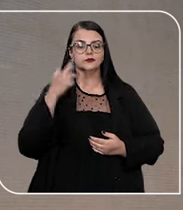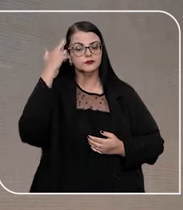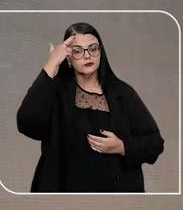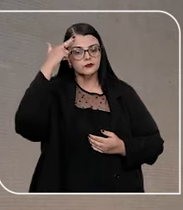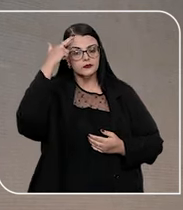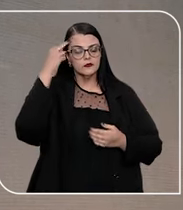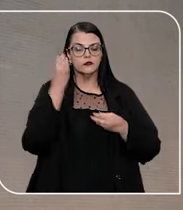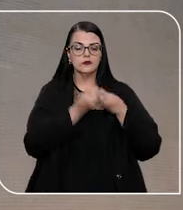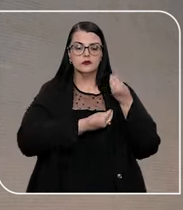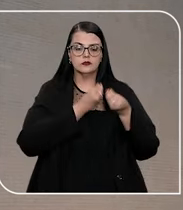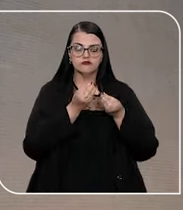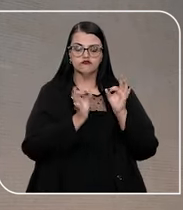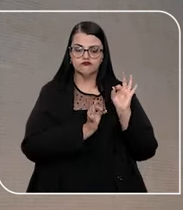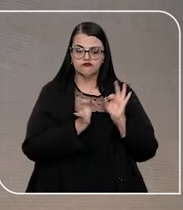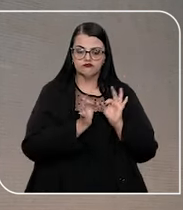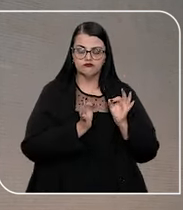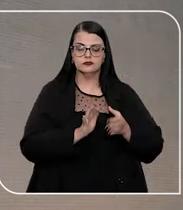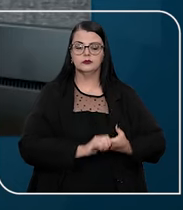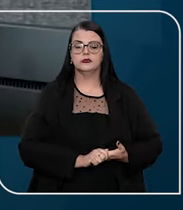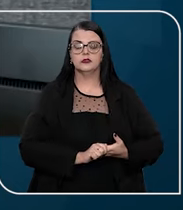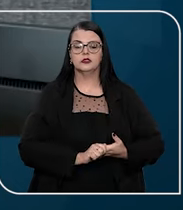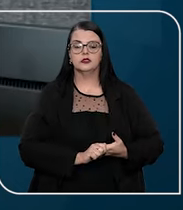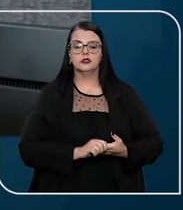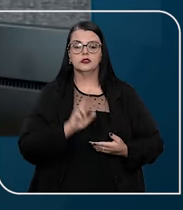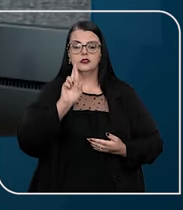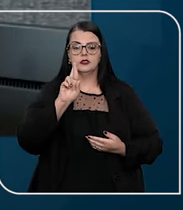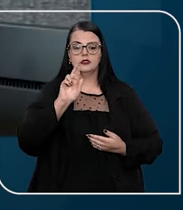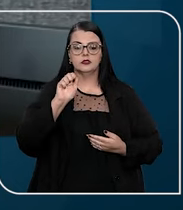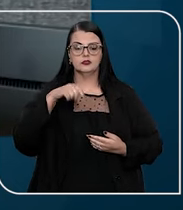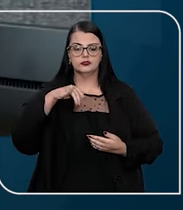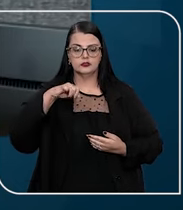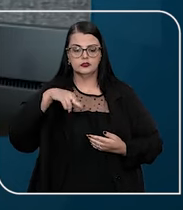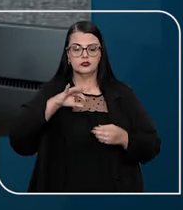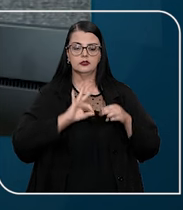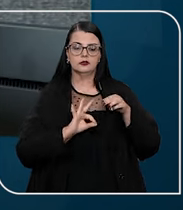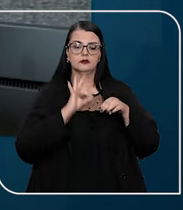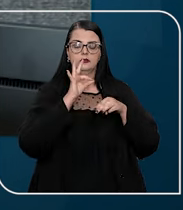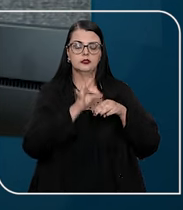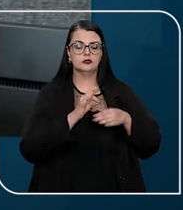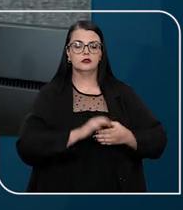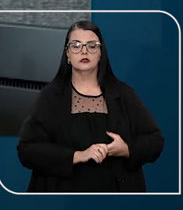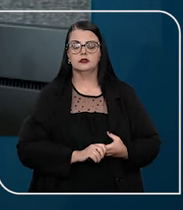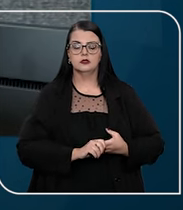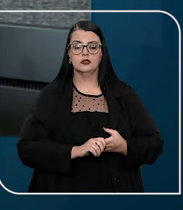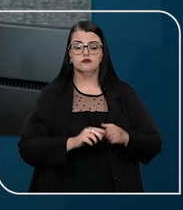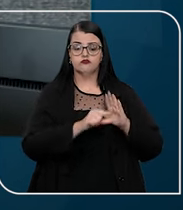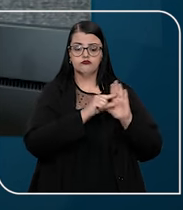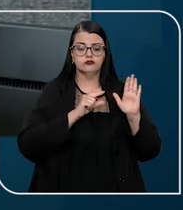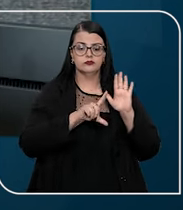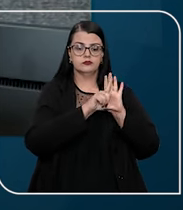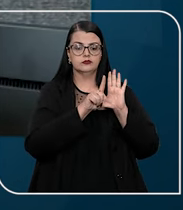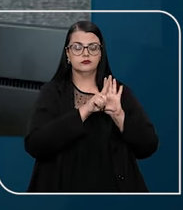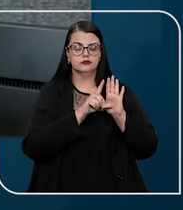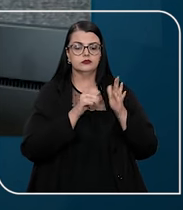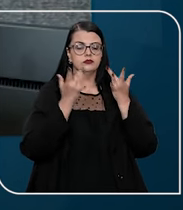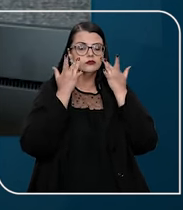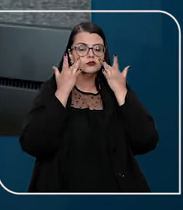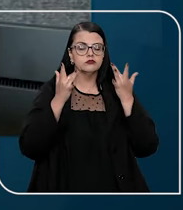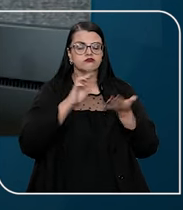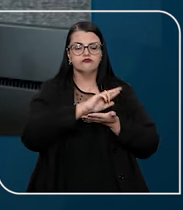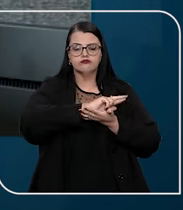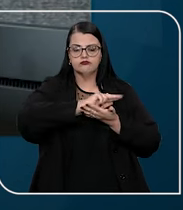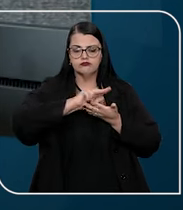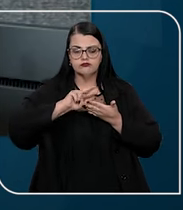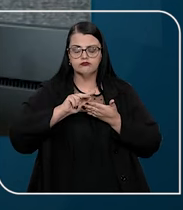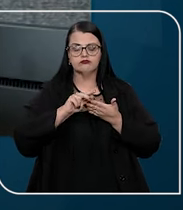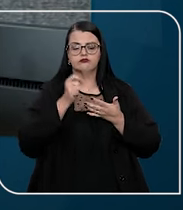eventual nova reflexão sobre a matéria julgada a relatora ministra Regina Helena Costa observou que a resolução questionada da Anvisa apresenta